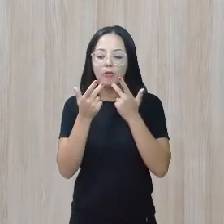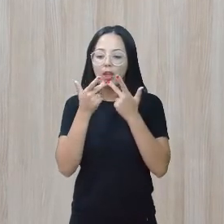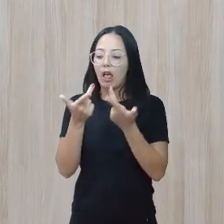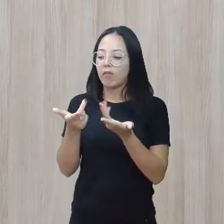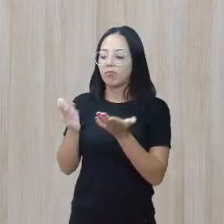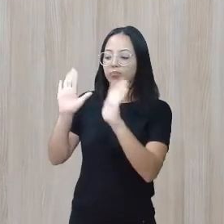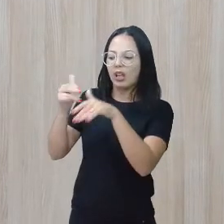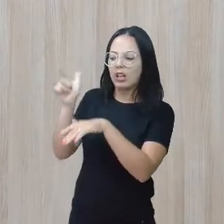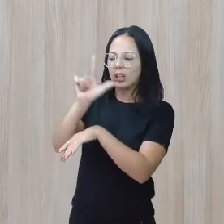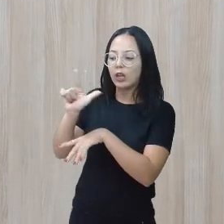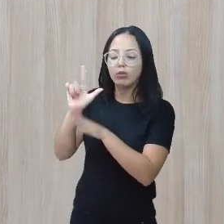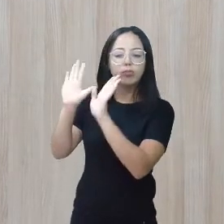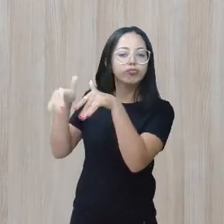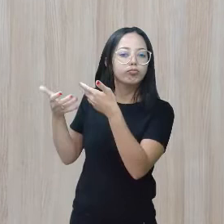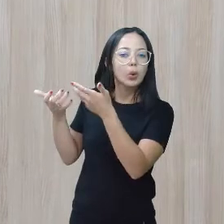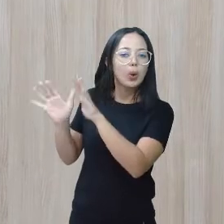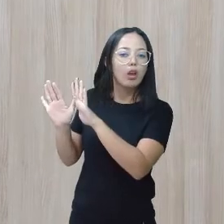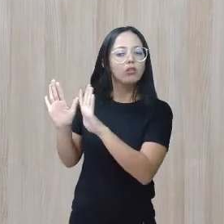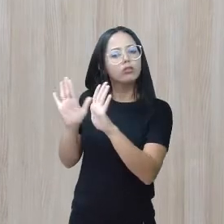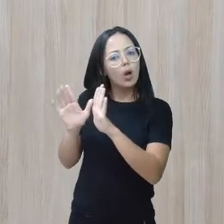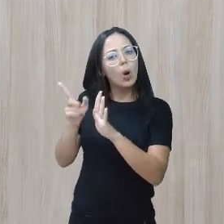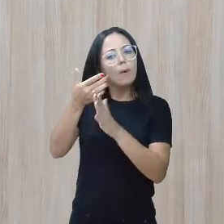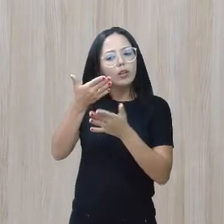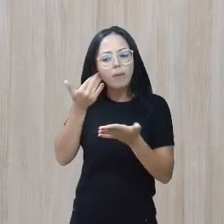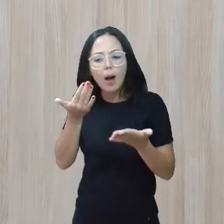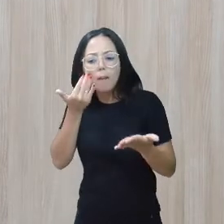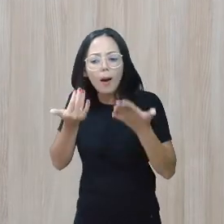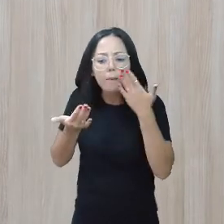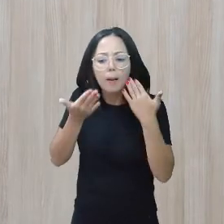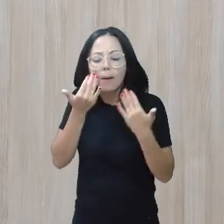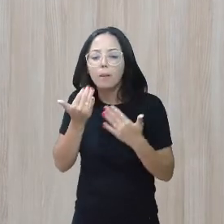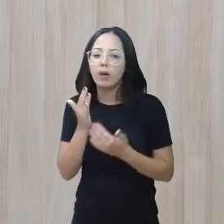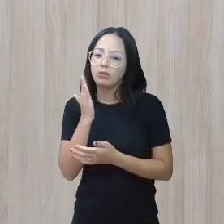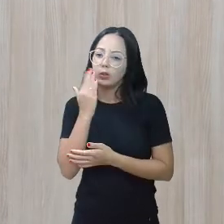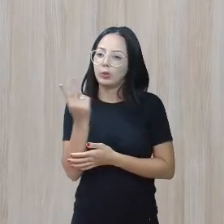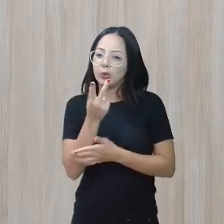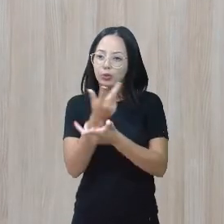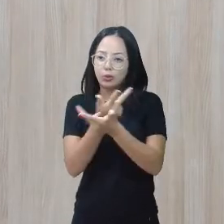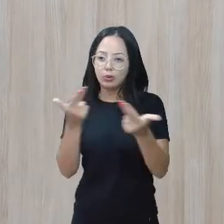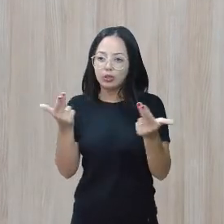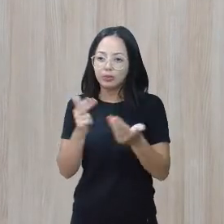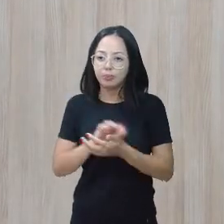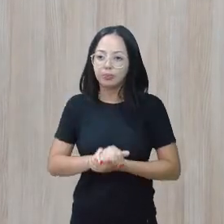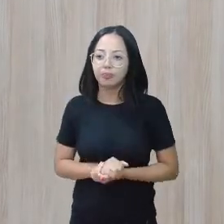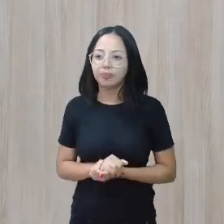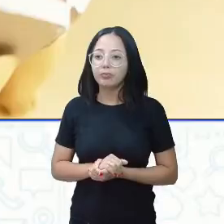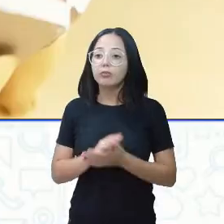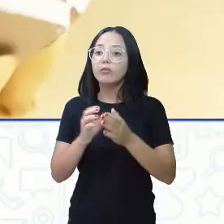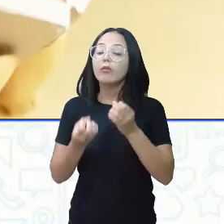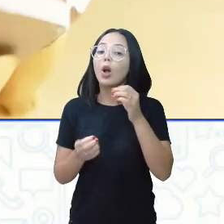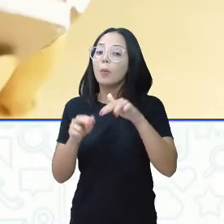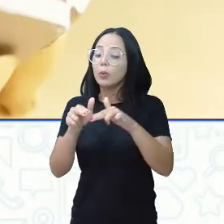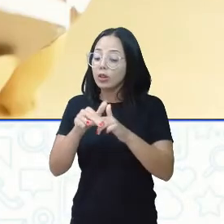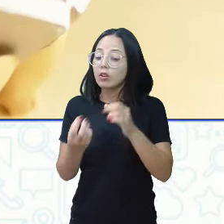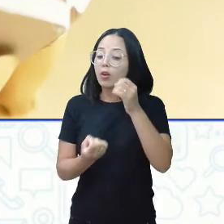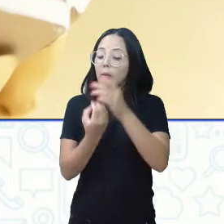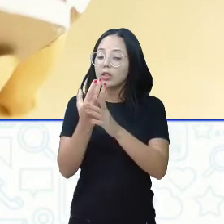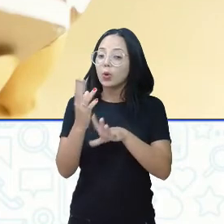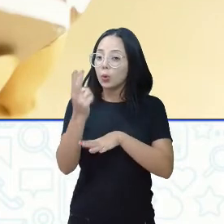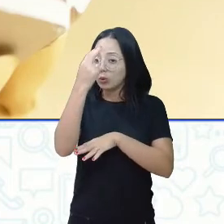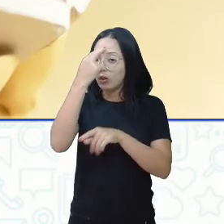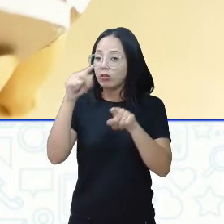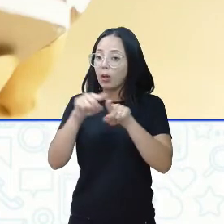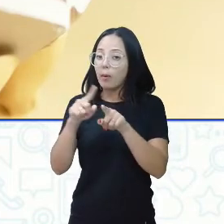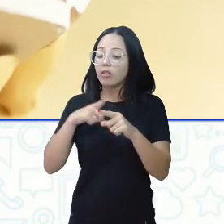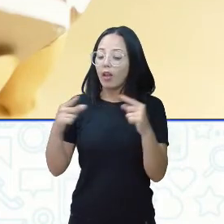para a literatura, por exemplo. Você pode consumir as duas coisas ao mesmo tempo. A formação cultural também tem a ver com o